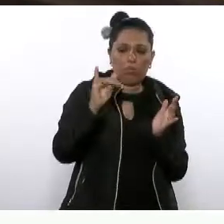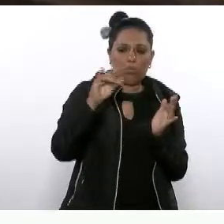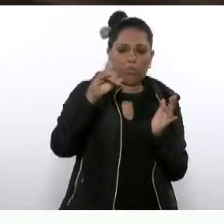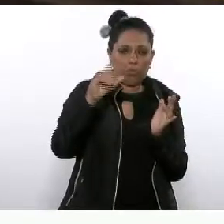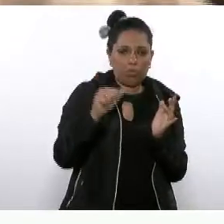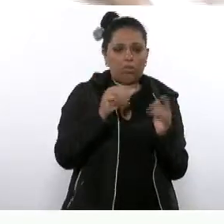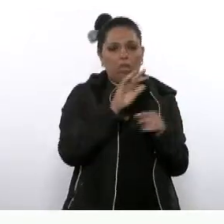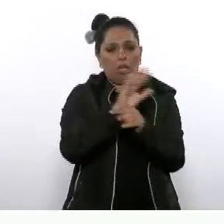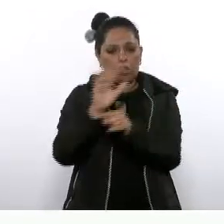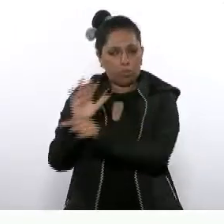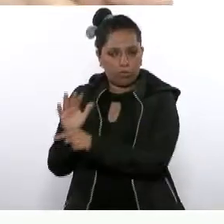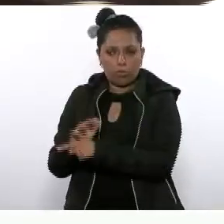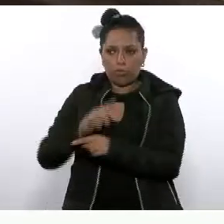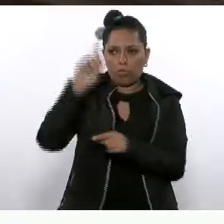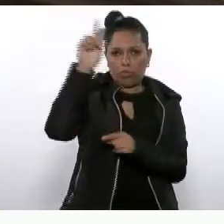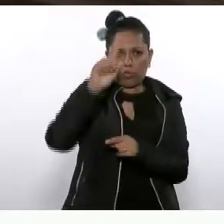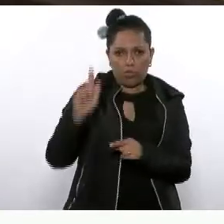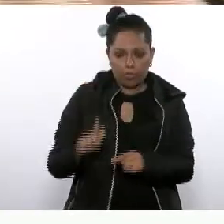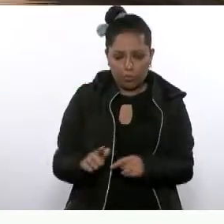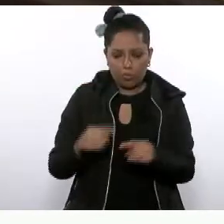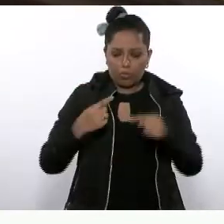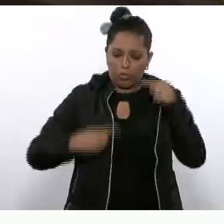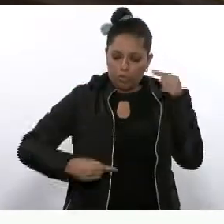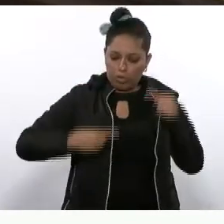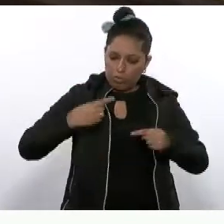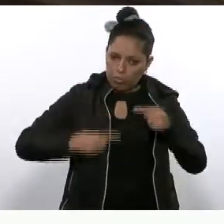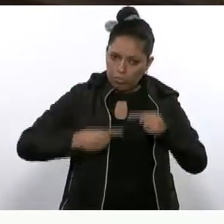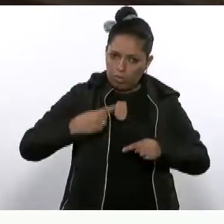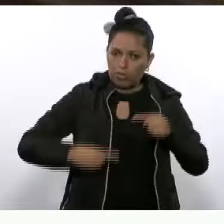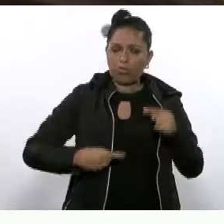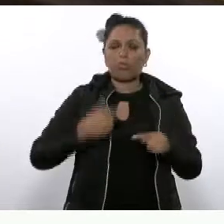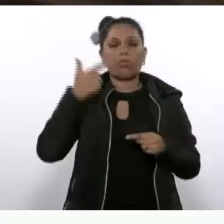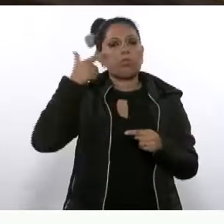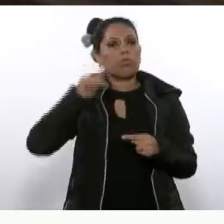permitir que os gestores das políticas públicas possam